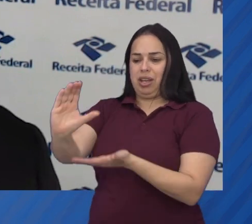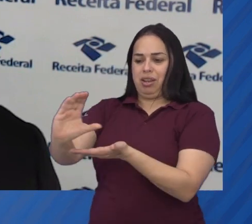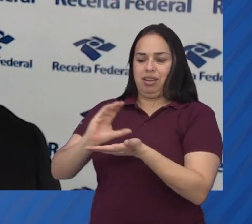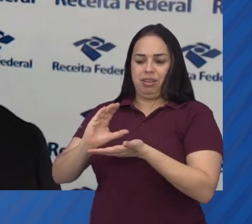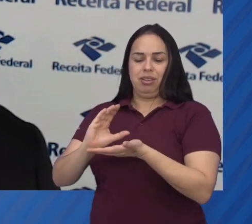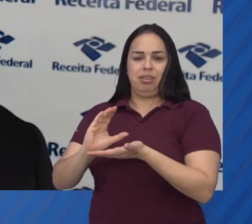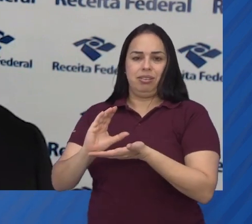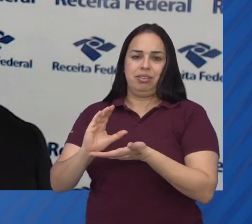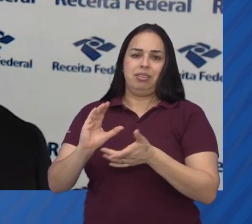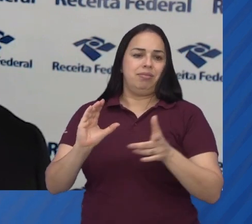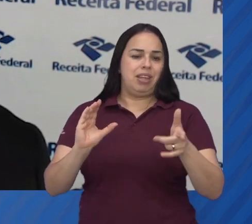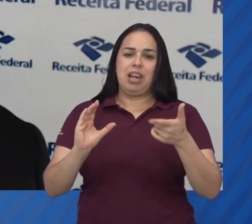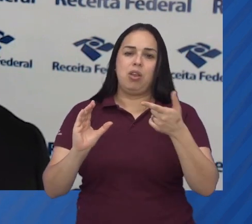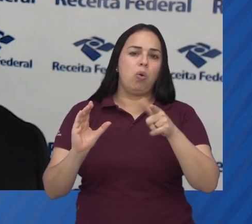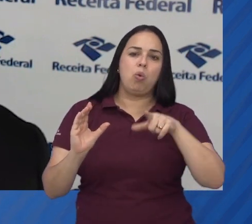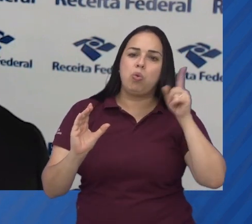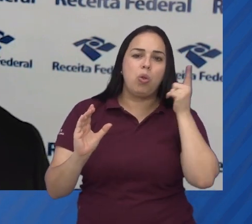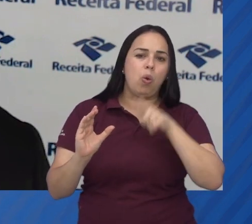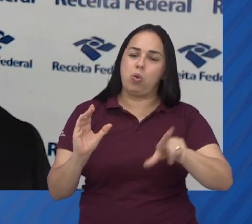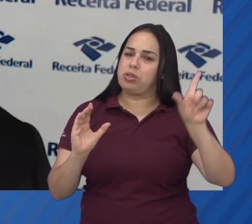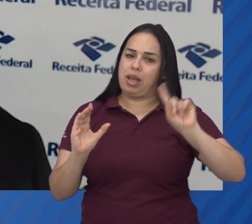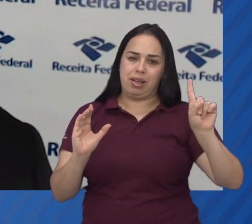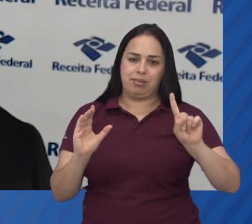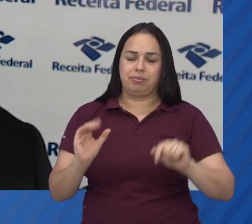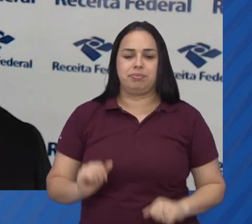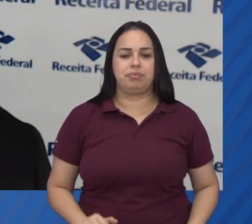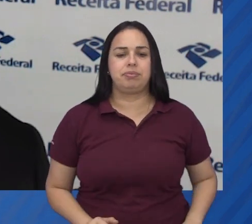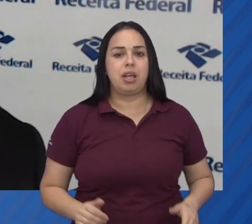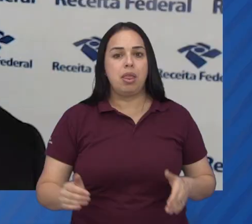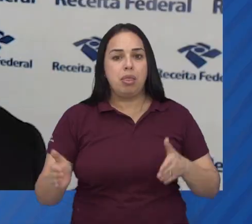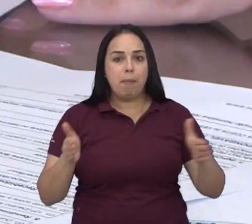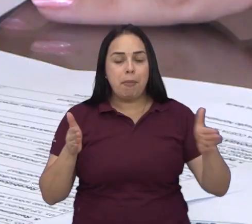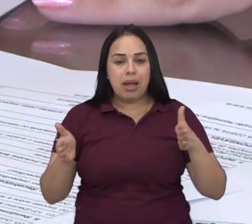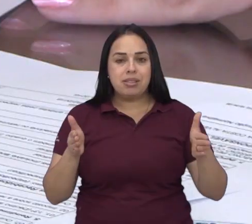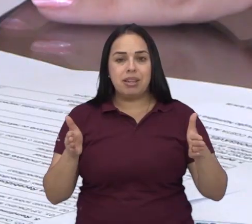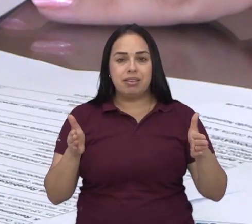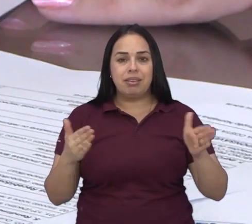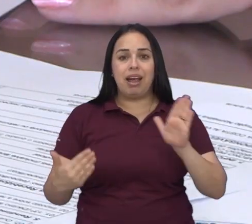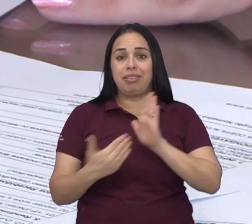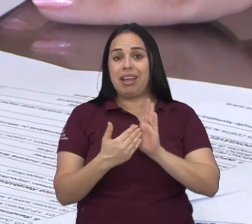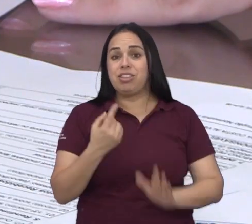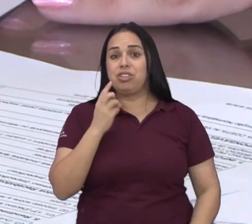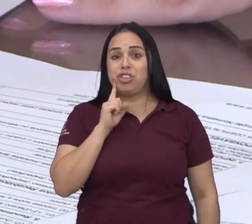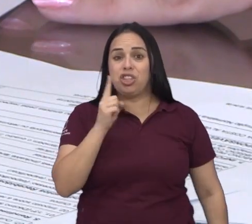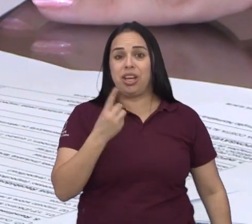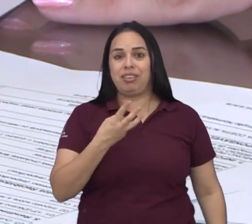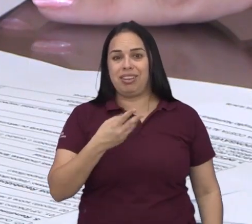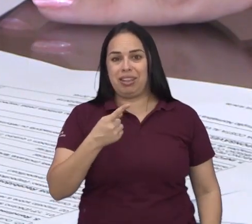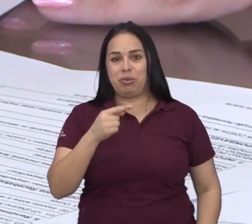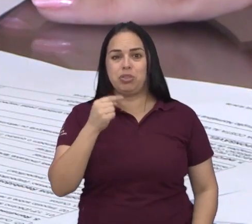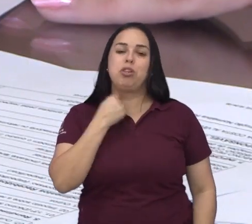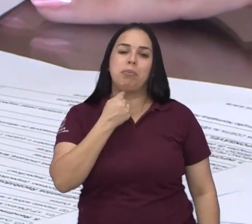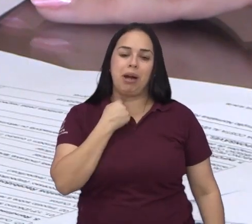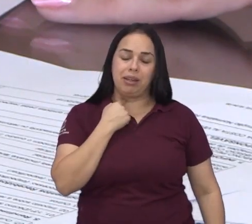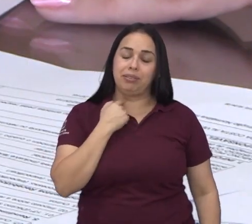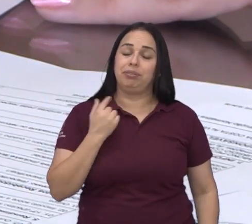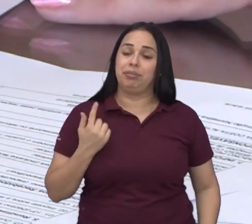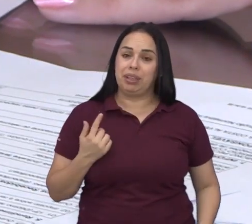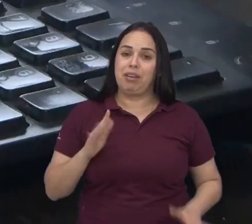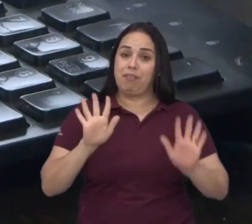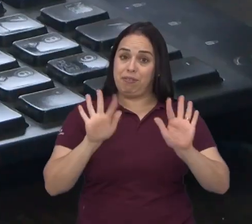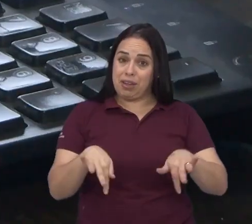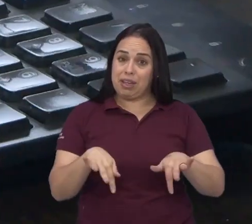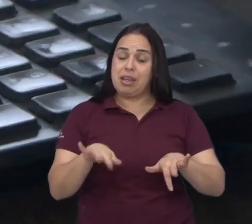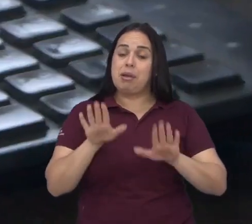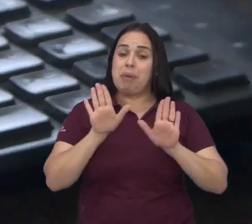restituição, enquanto a declaração dele estiver em malha, ele não recebe a restituição. O prazo final para a entrega é o dia 31 de